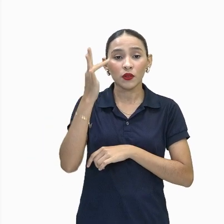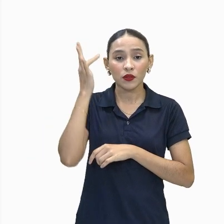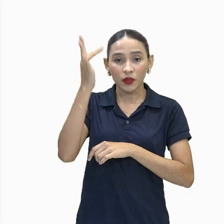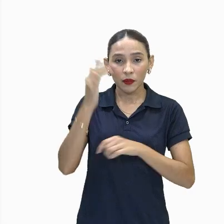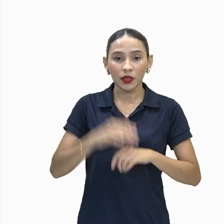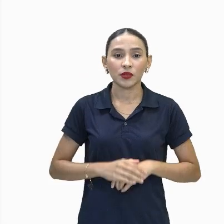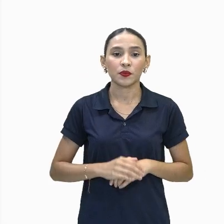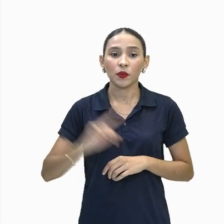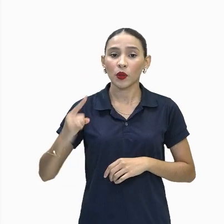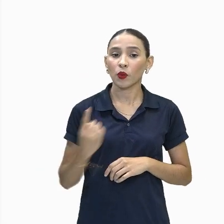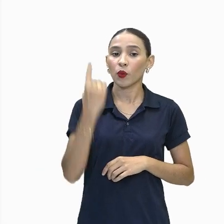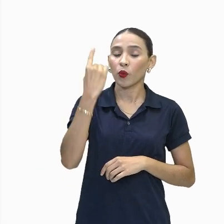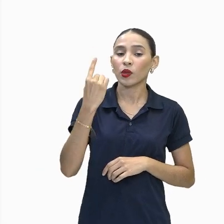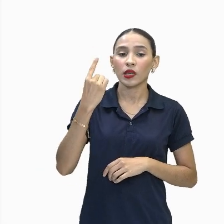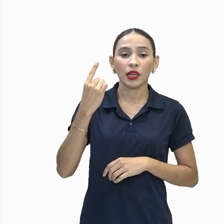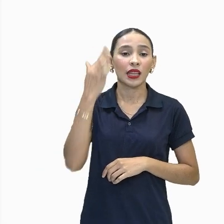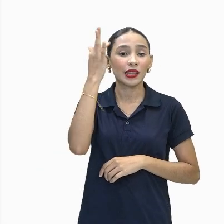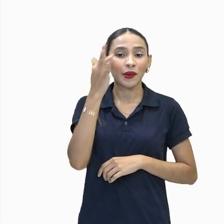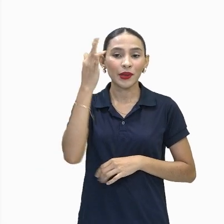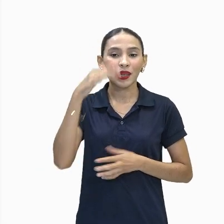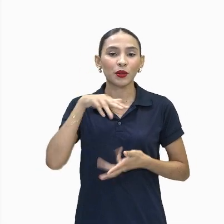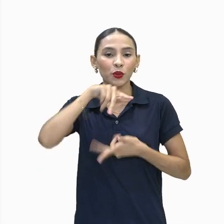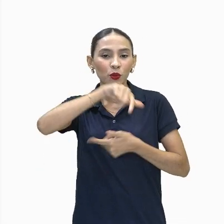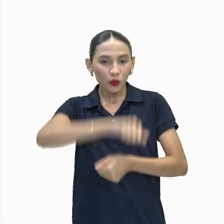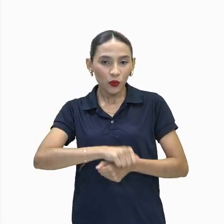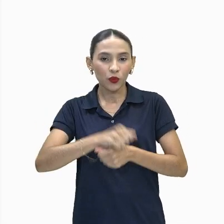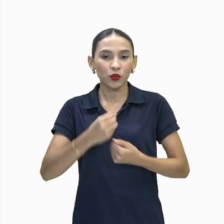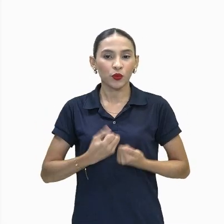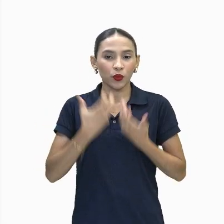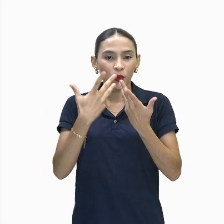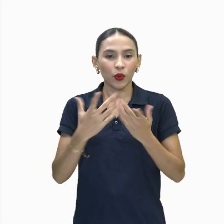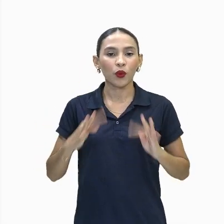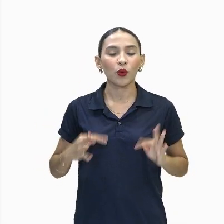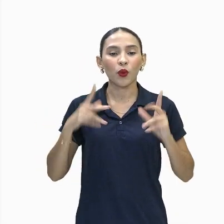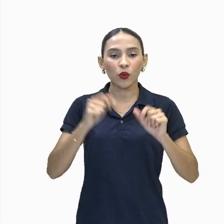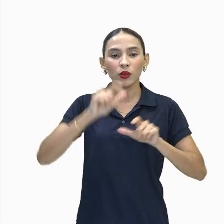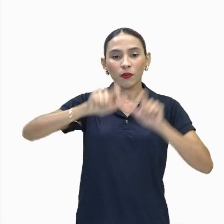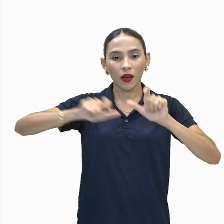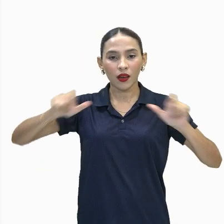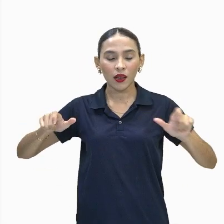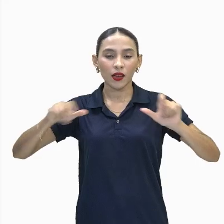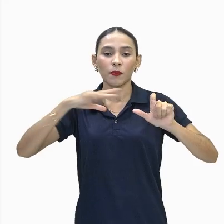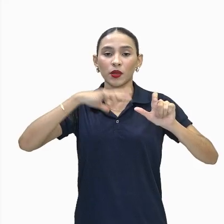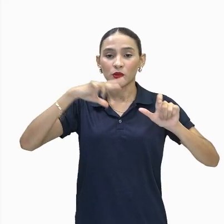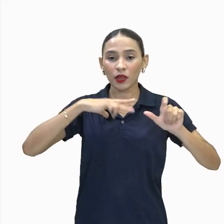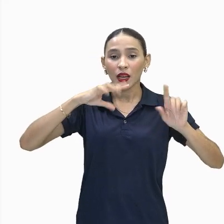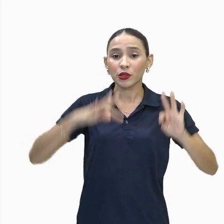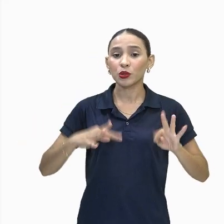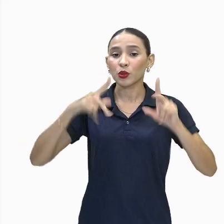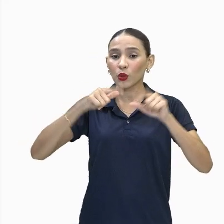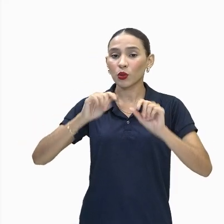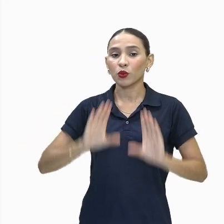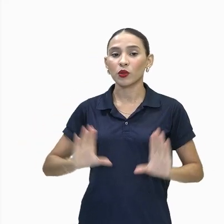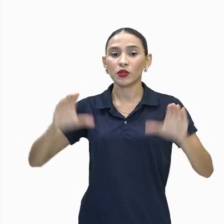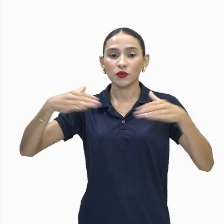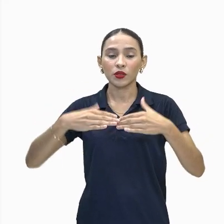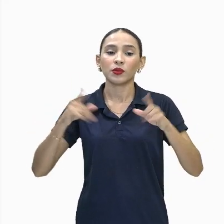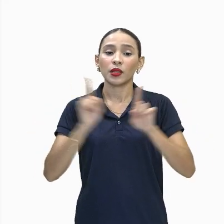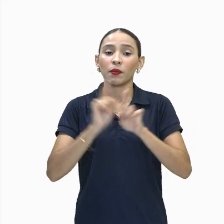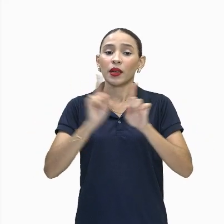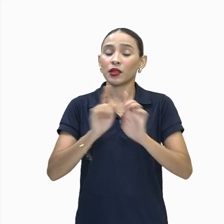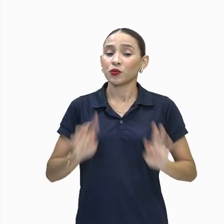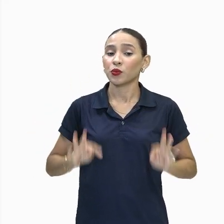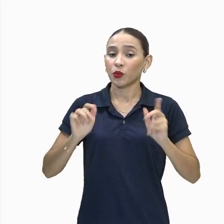filosoficamente. Única lei do mundo, expressão mascarada de todos os individualismos, de todos os coletivismos, de